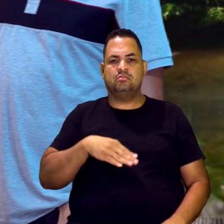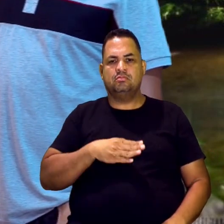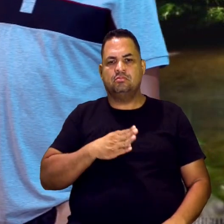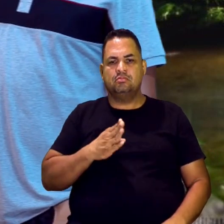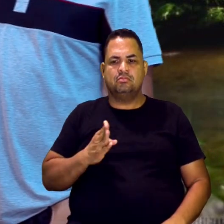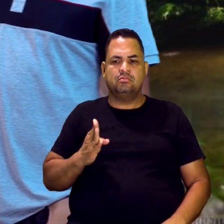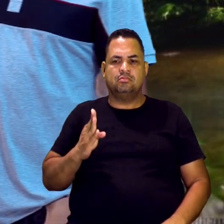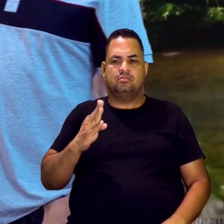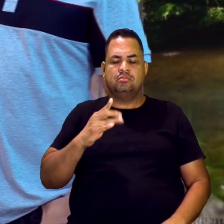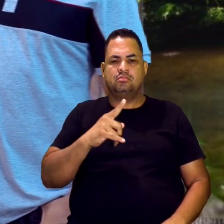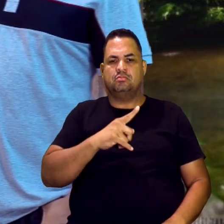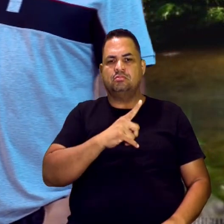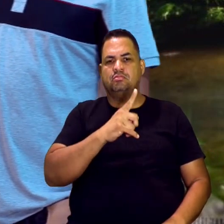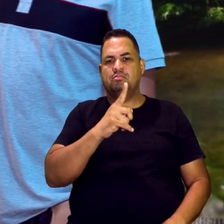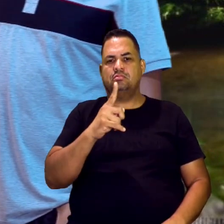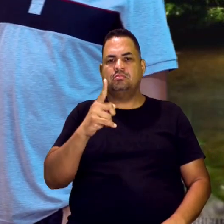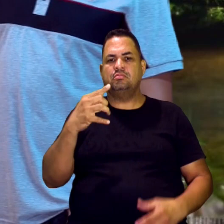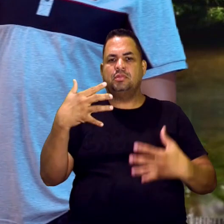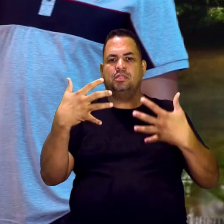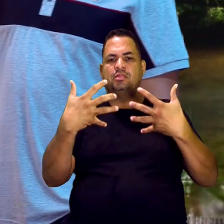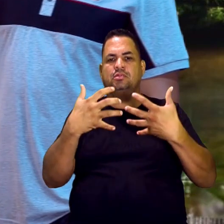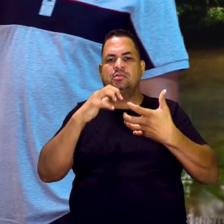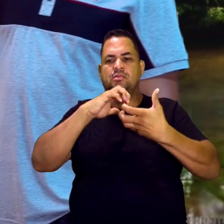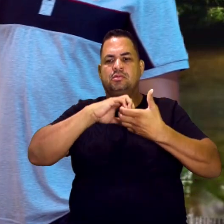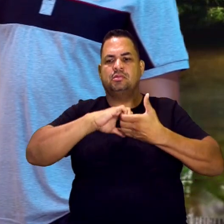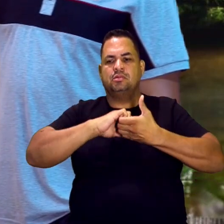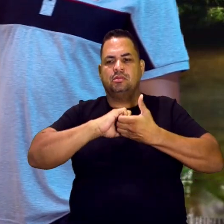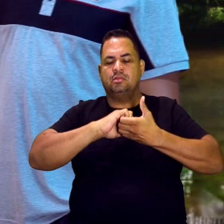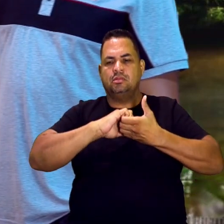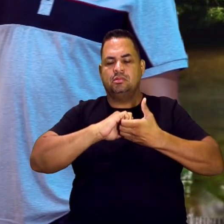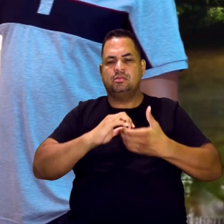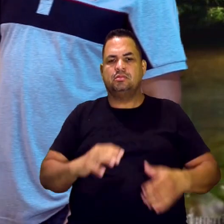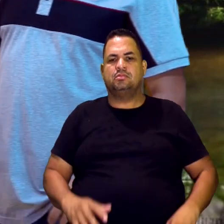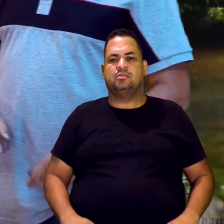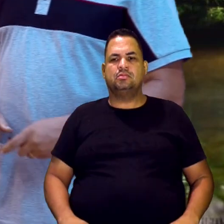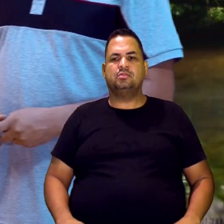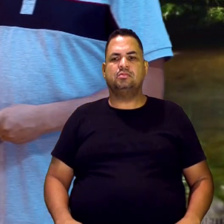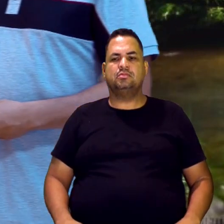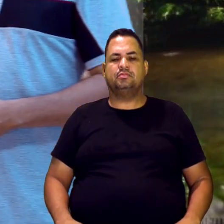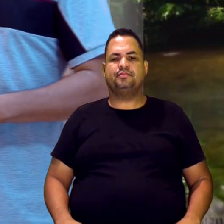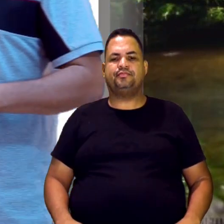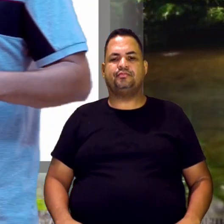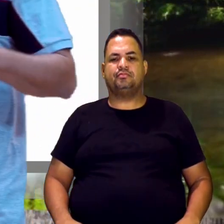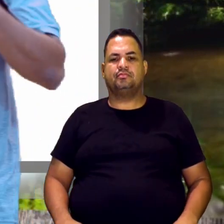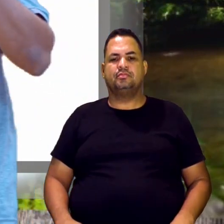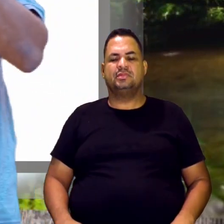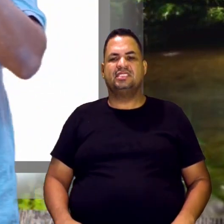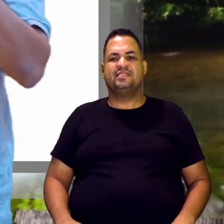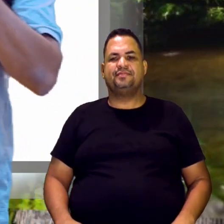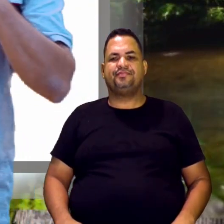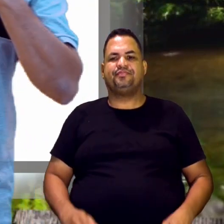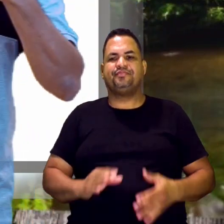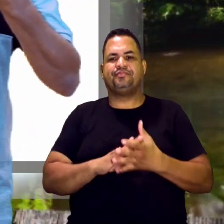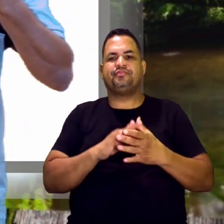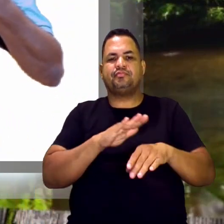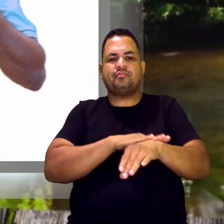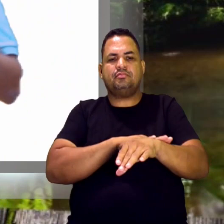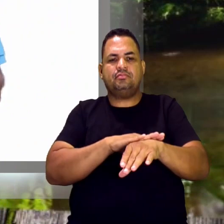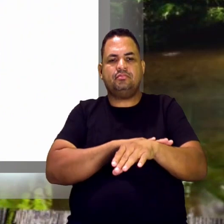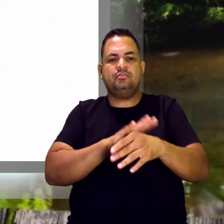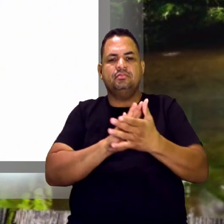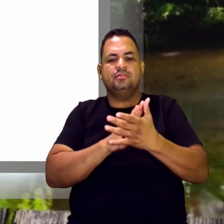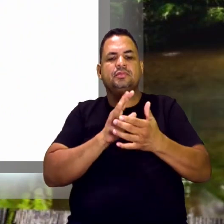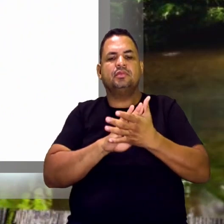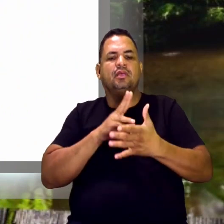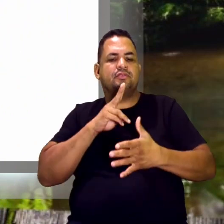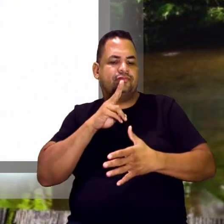fossem os encaixes de um quebra-cabeça, né? E isso faz com que esse tecido ganhe uma